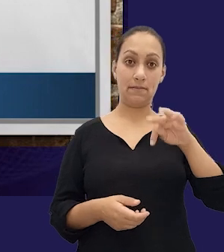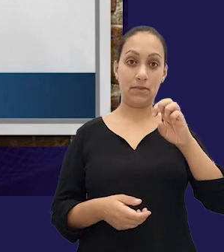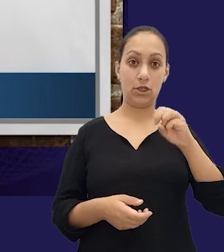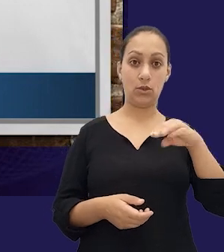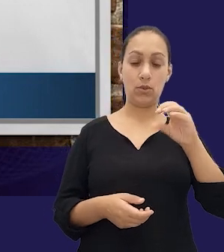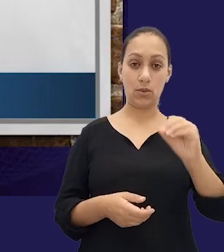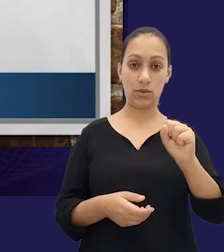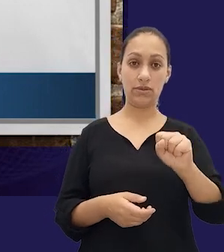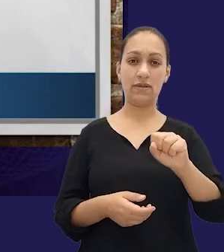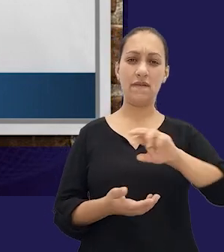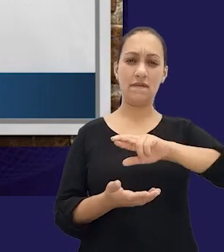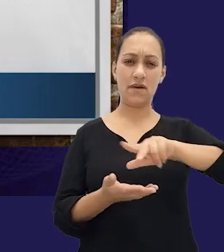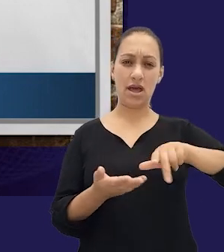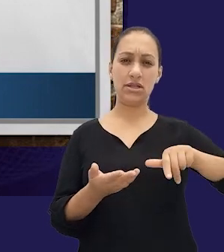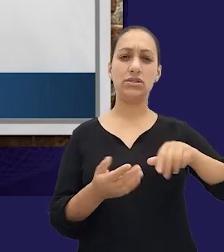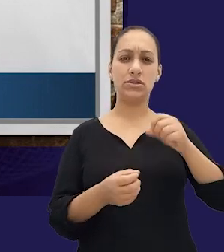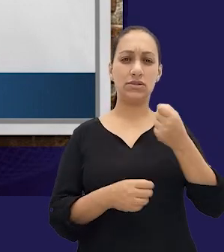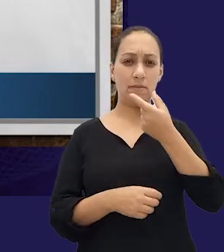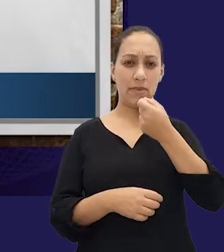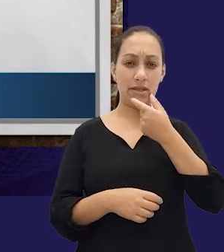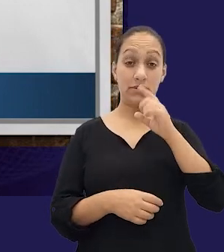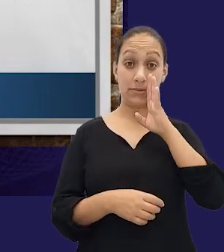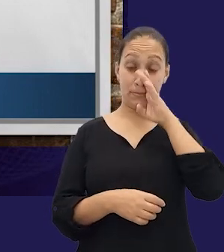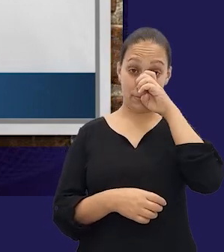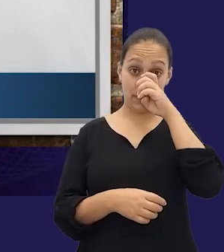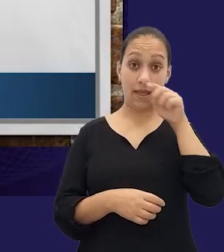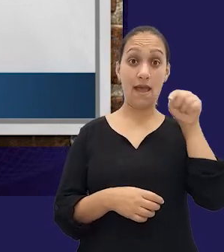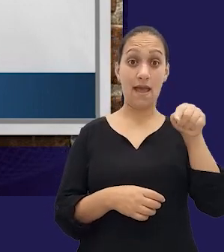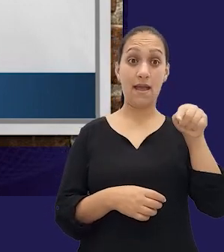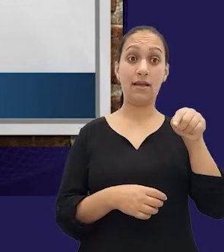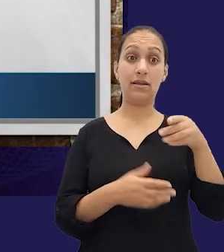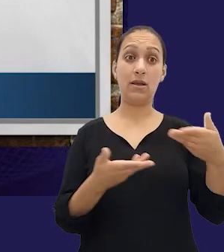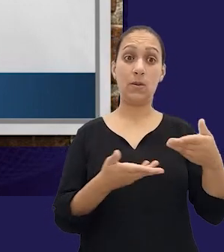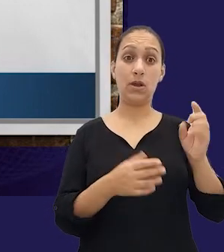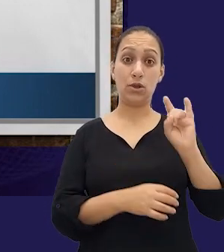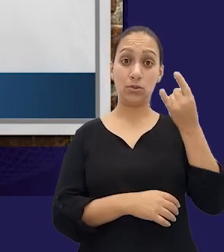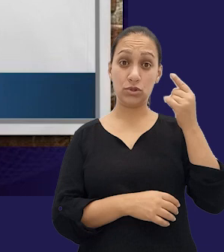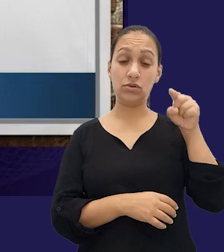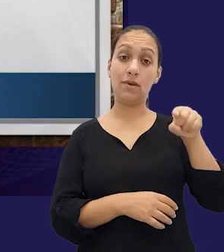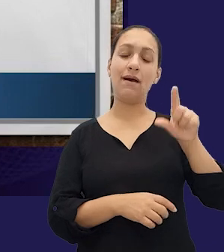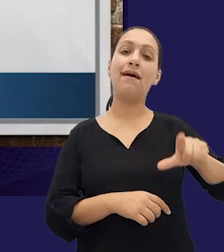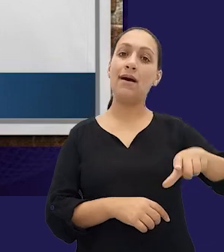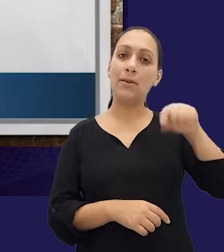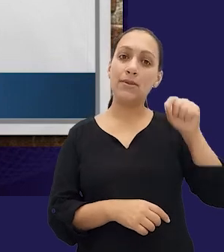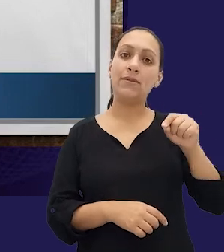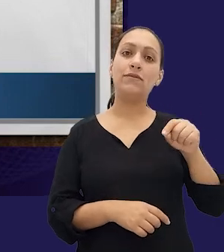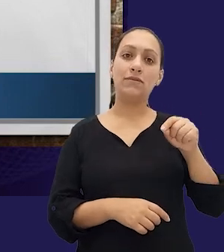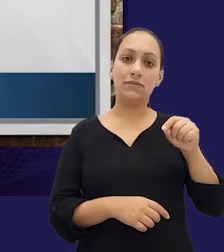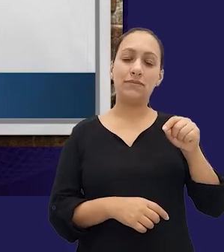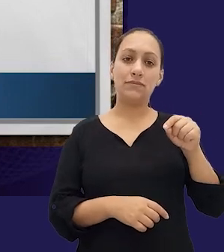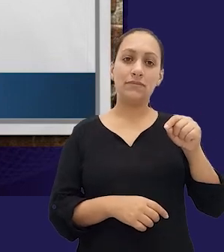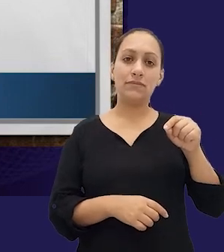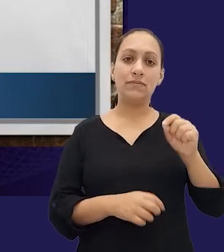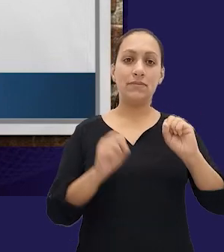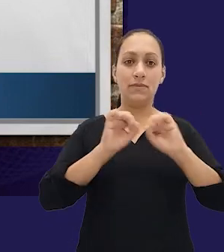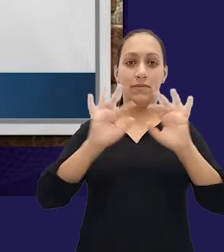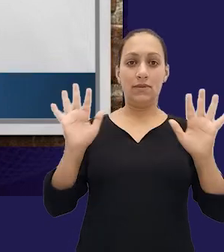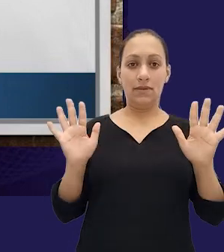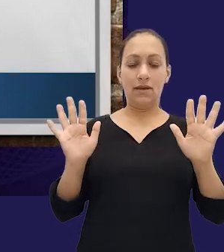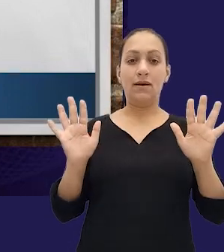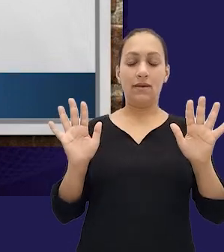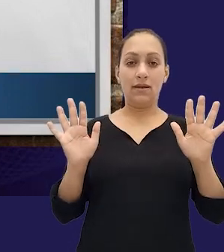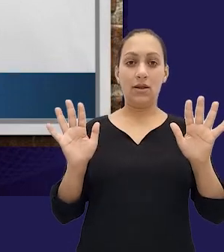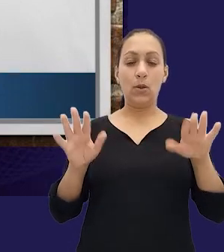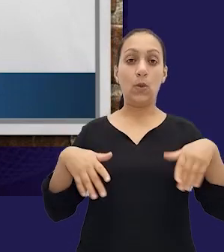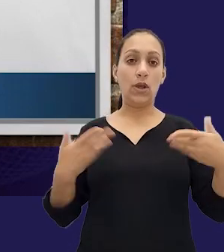outras drogas, as polimixinas passaram a ser uma alternativa. Claro, né, que aqui quando